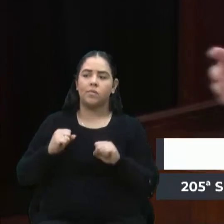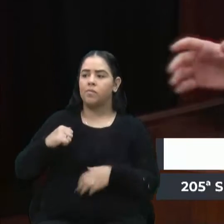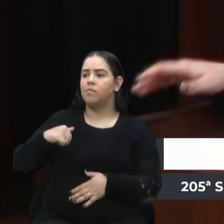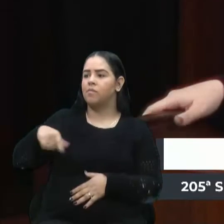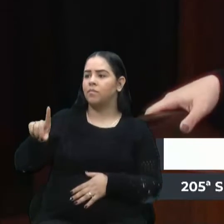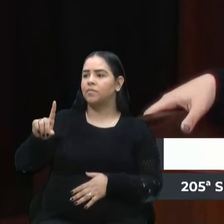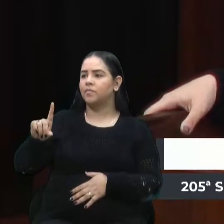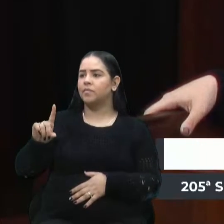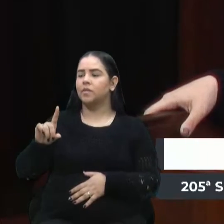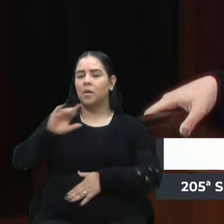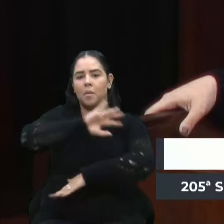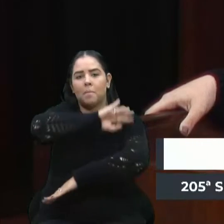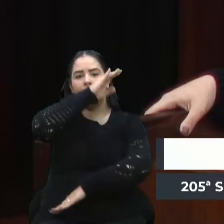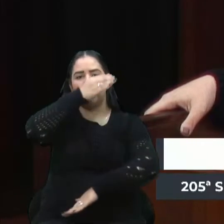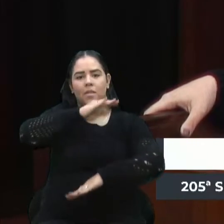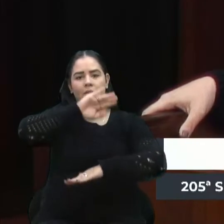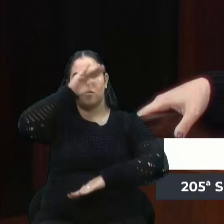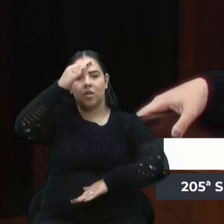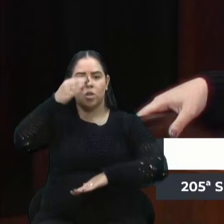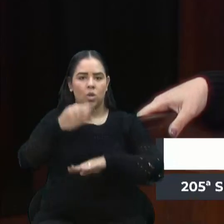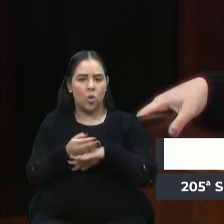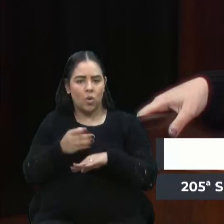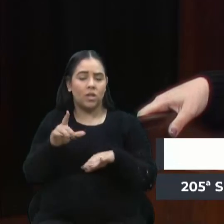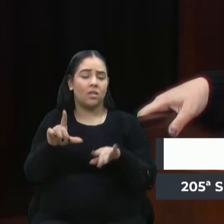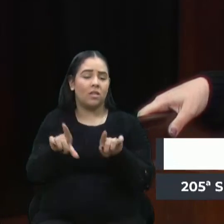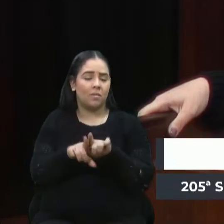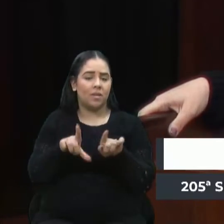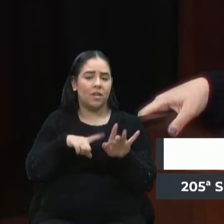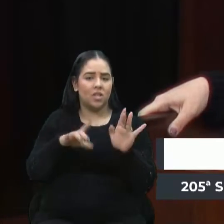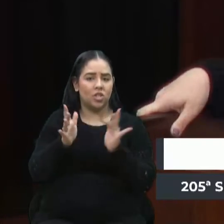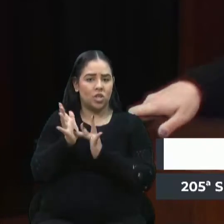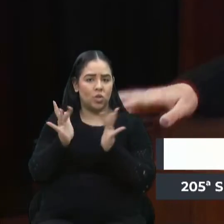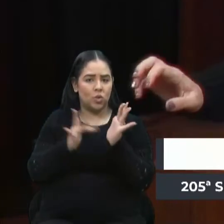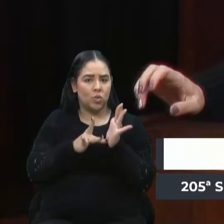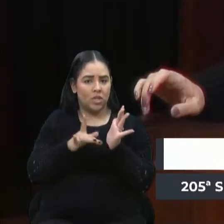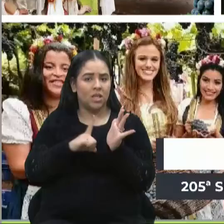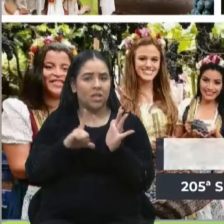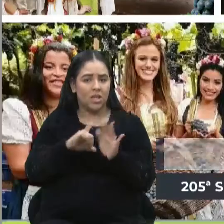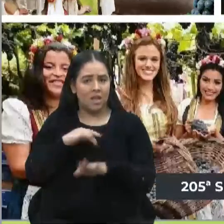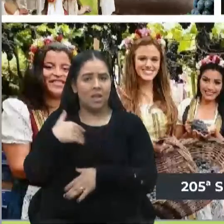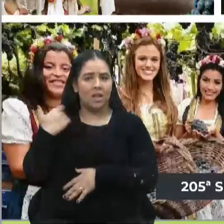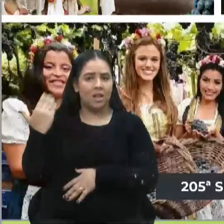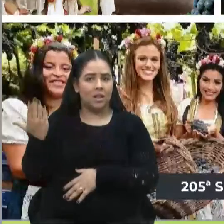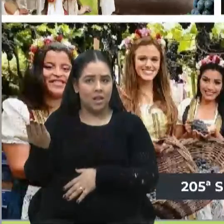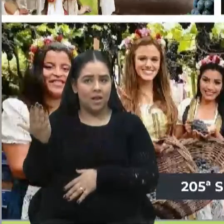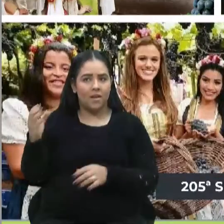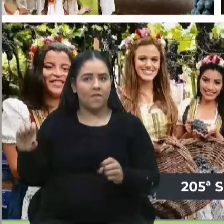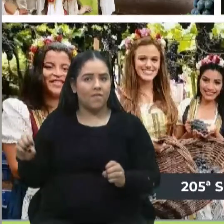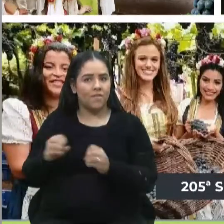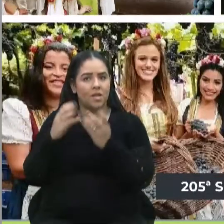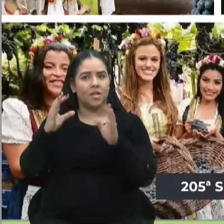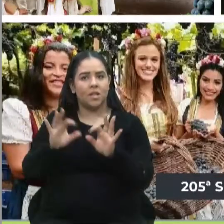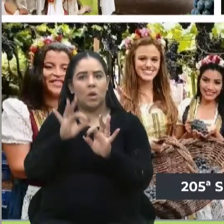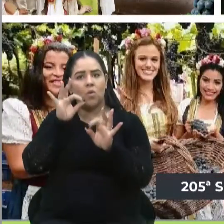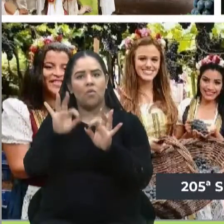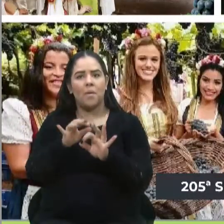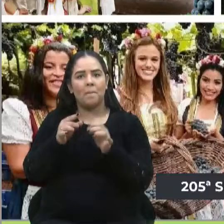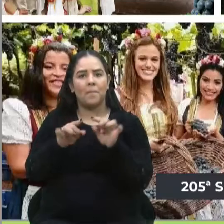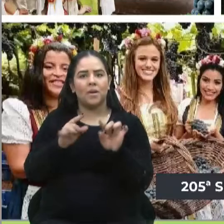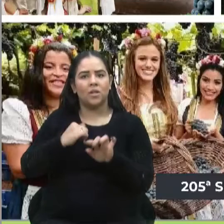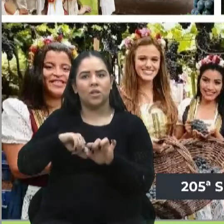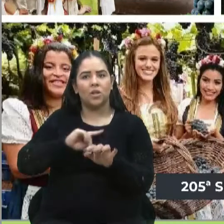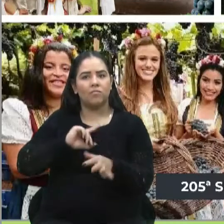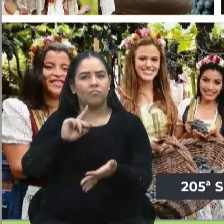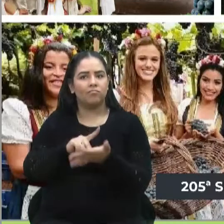podemos mostrar o Cristo Terceiro Milênio, todo aquele conjunto que é o Parque Mário Bernardino Ramos, mas a gente realmente